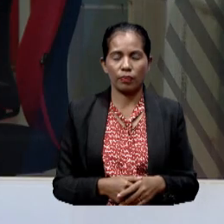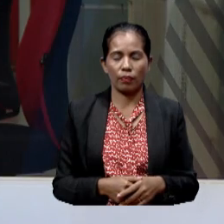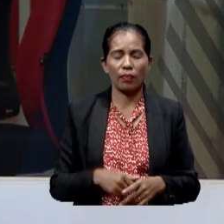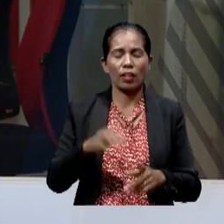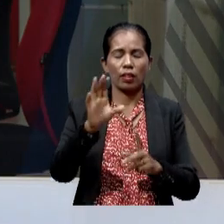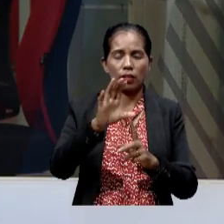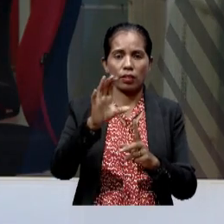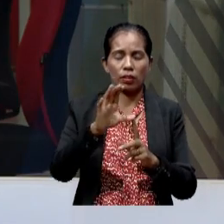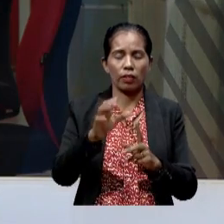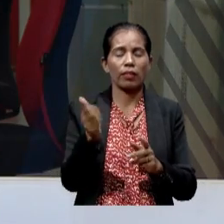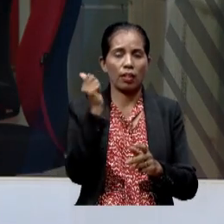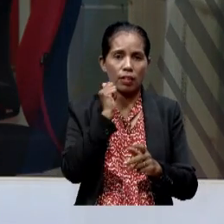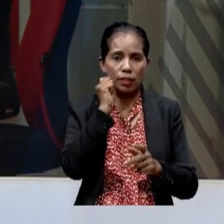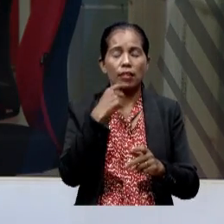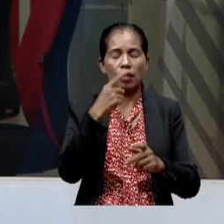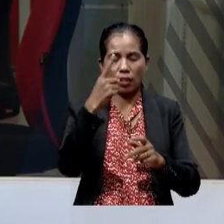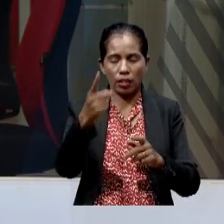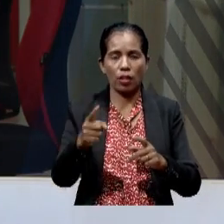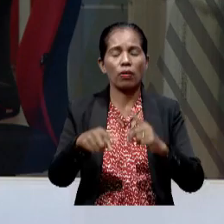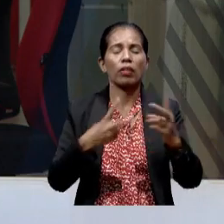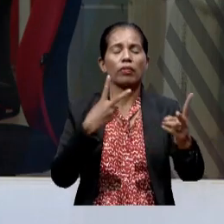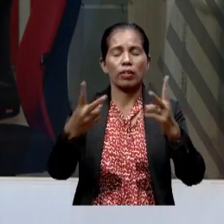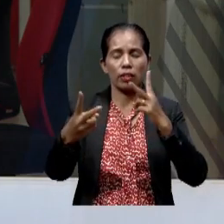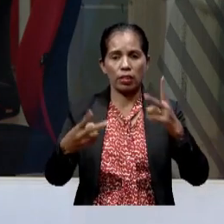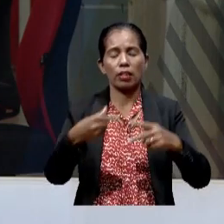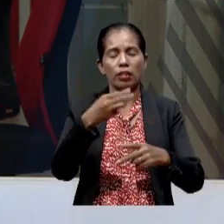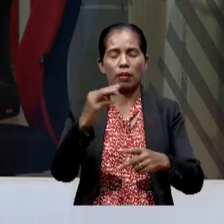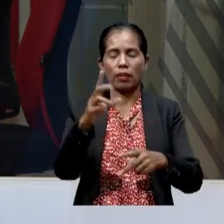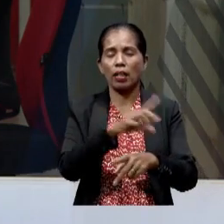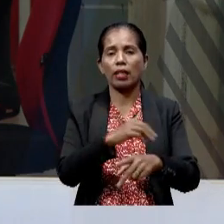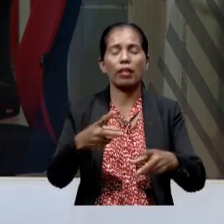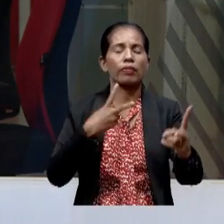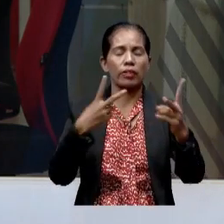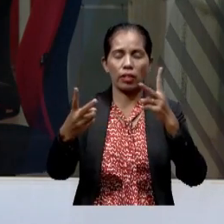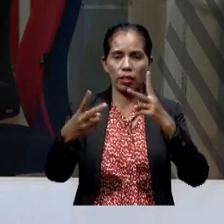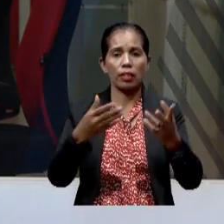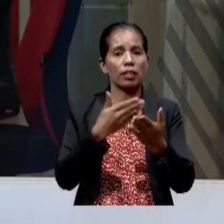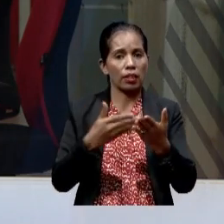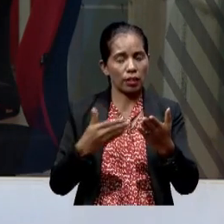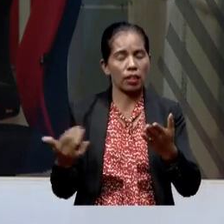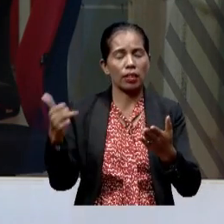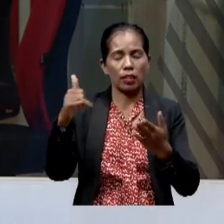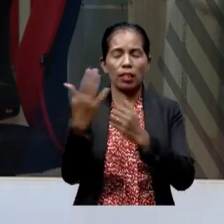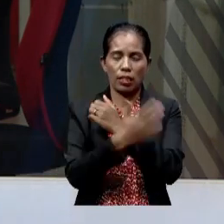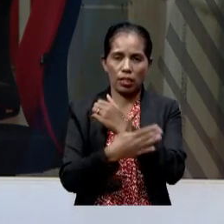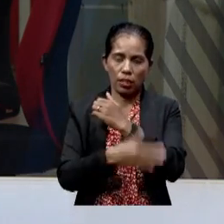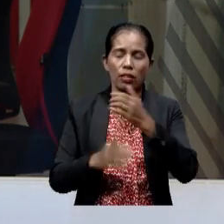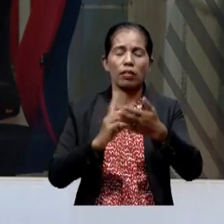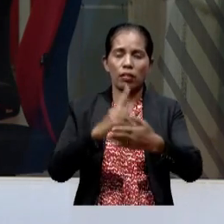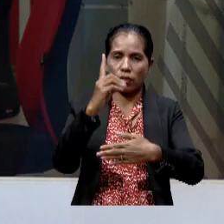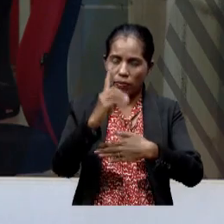Xefe Delegasaun ASEAN hatete, bainhira Vizita GMN, hanesan Vizita fasilidade ida, nasaun dezenvolvidu